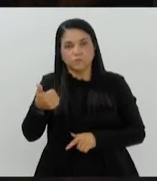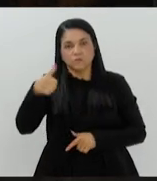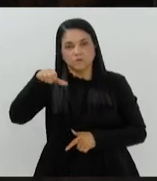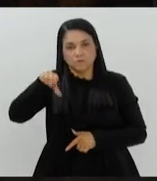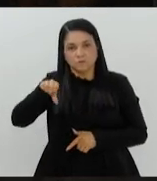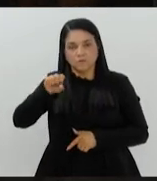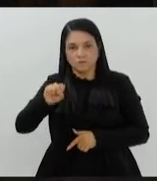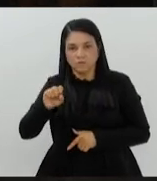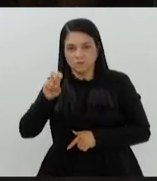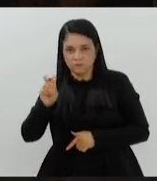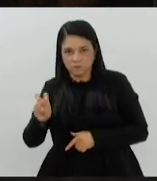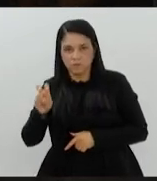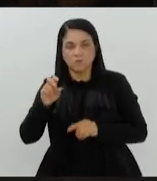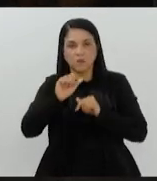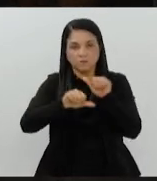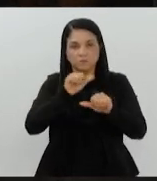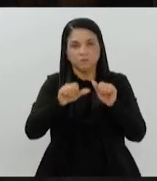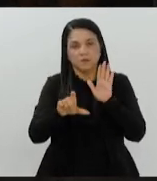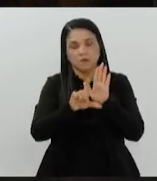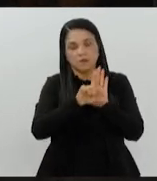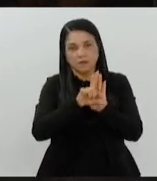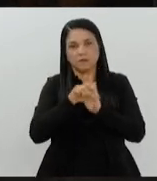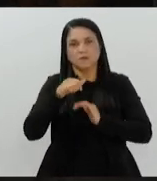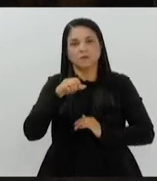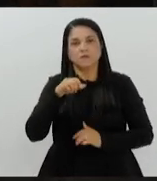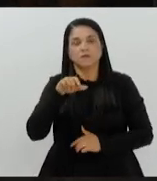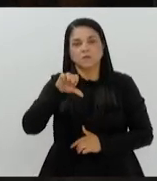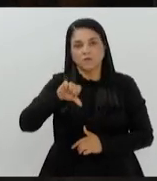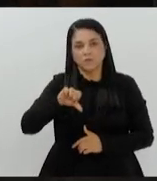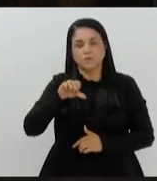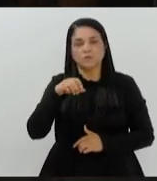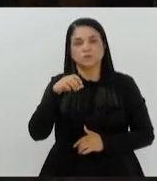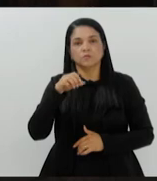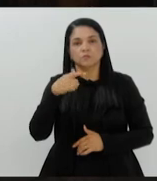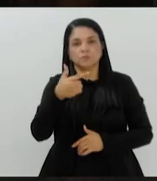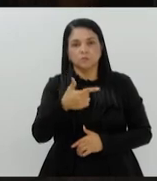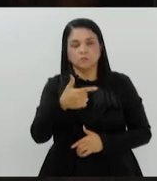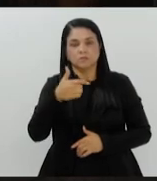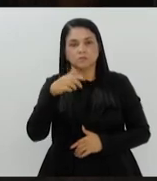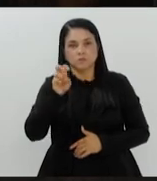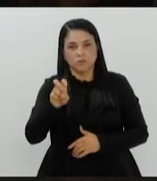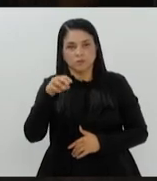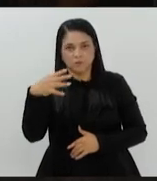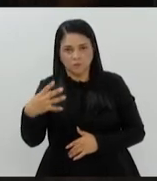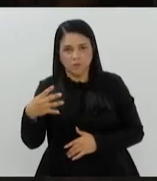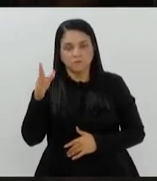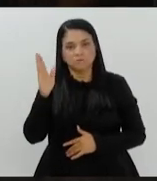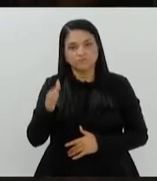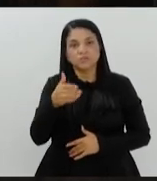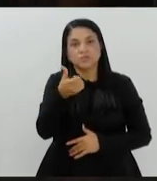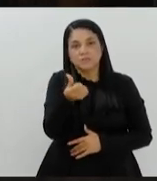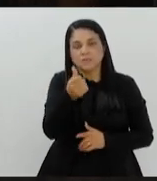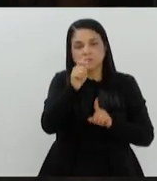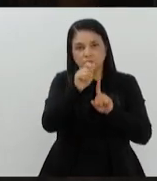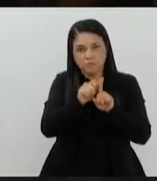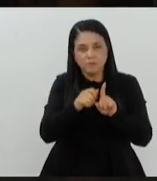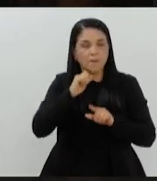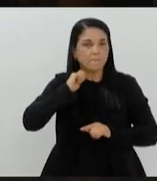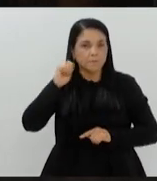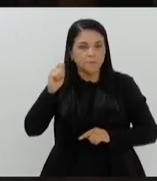alterado pela lei número 9.254 de 26 de abril de 2021, e das outras